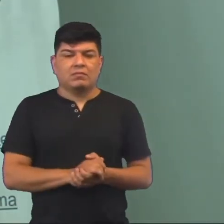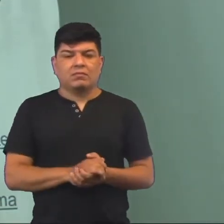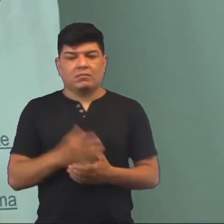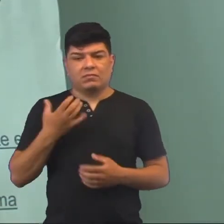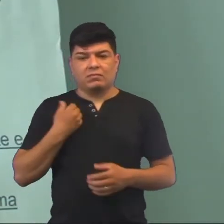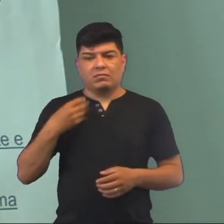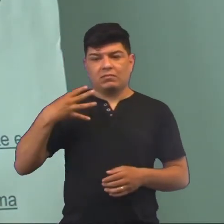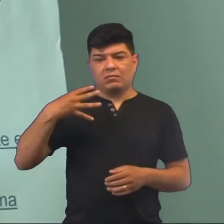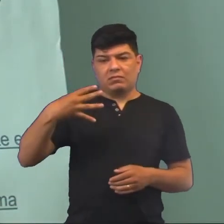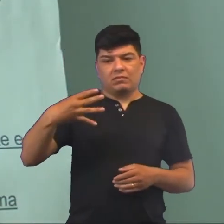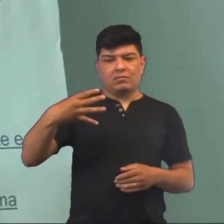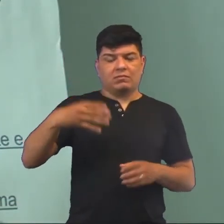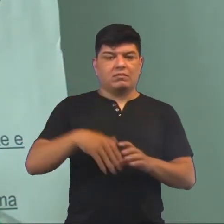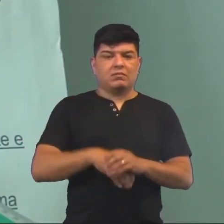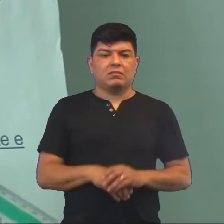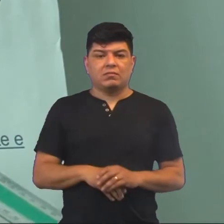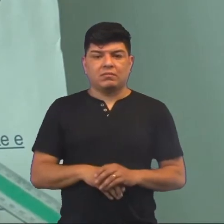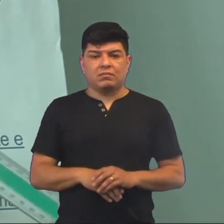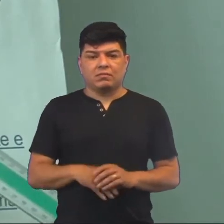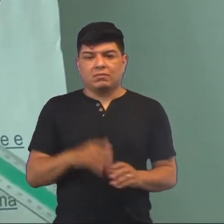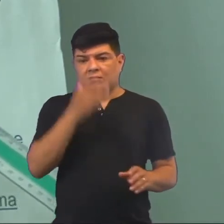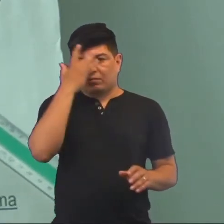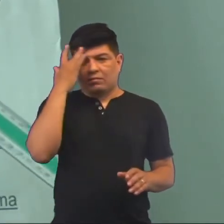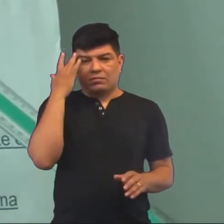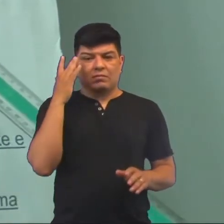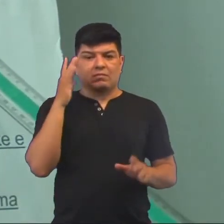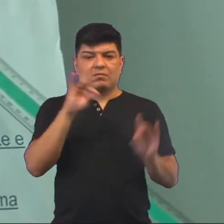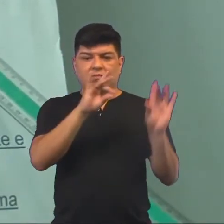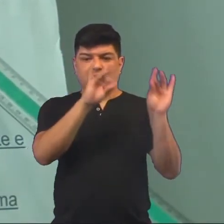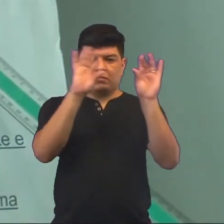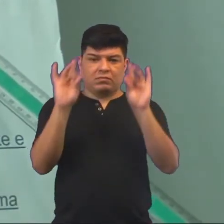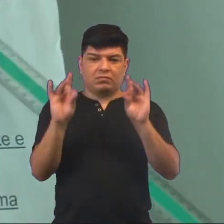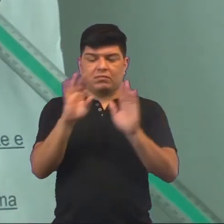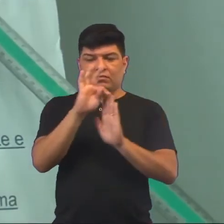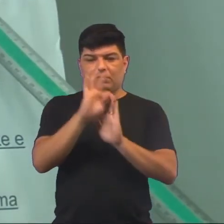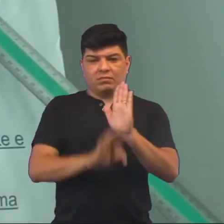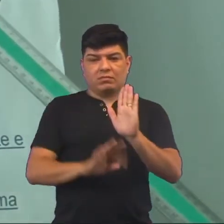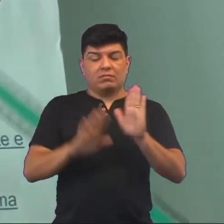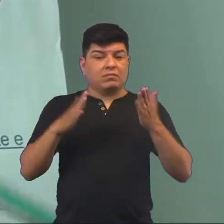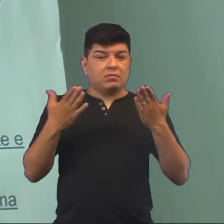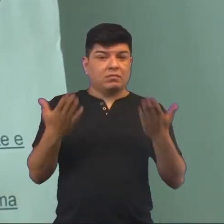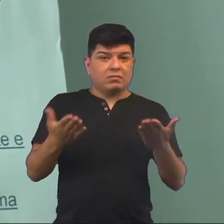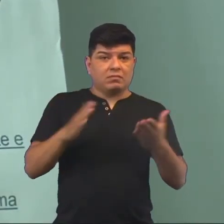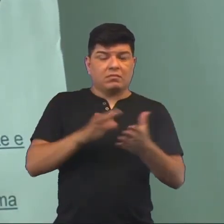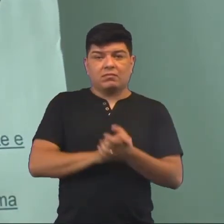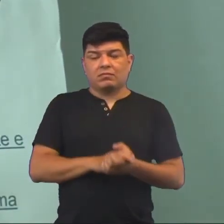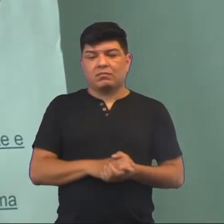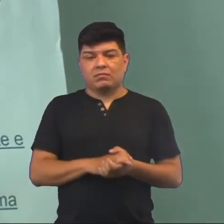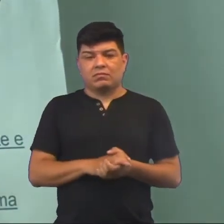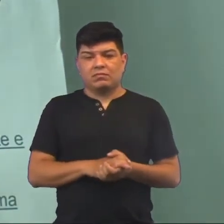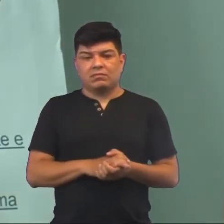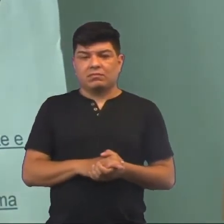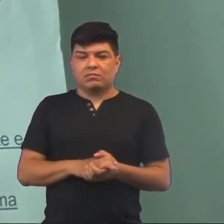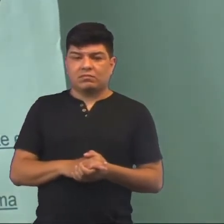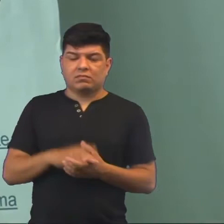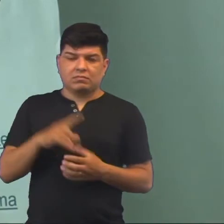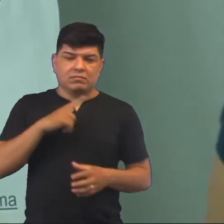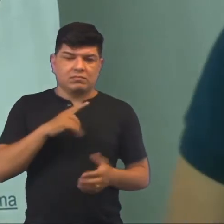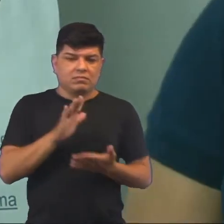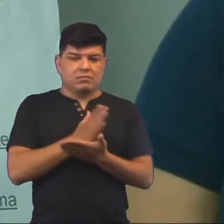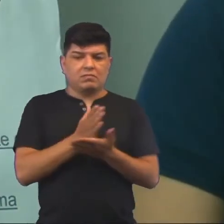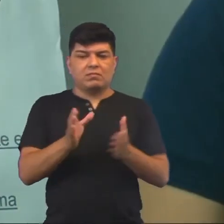Questão 4, ó. Há um público específico para esse tipo de texto? Qual? Será que tem algum